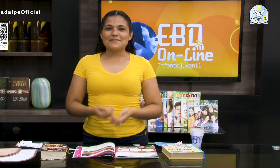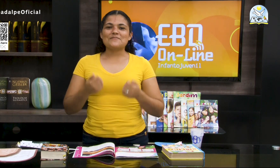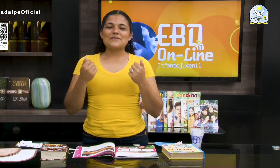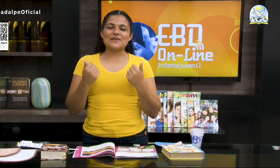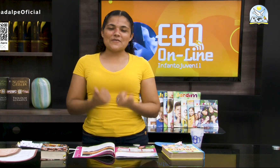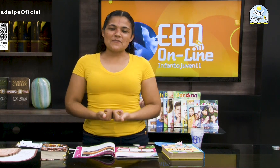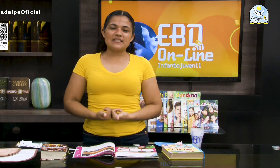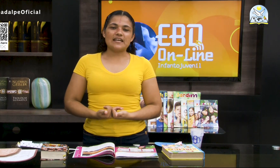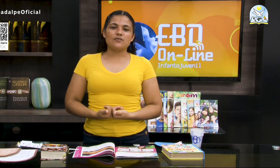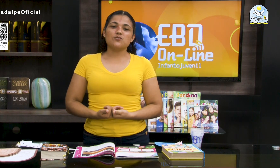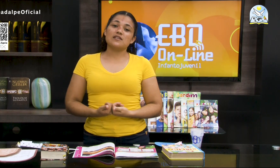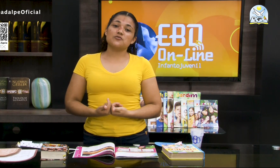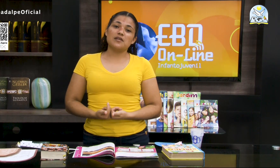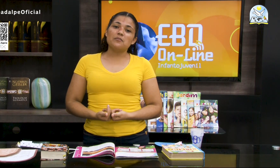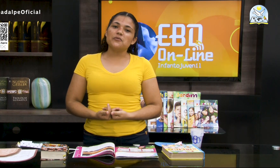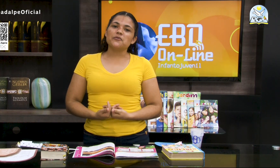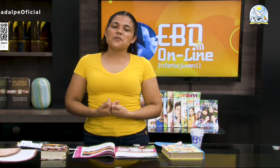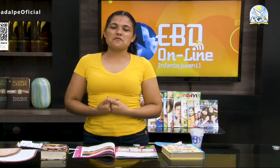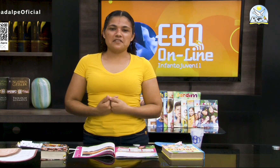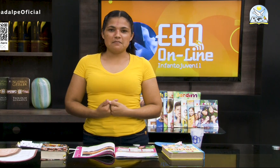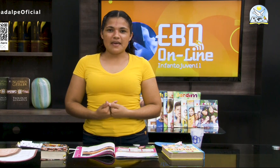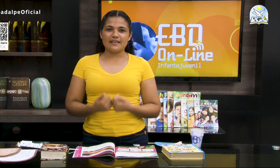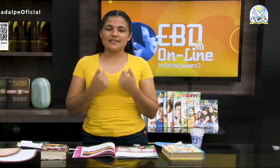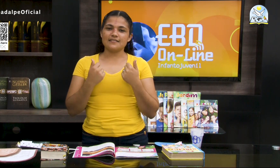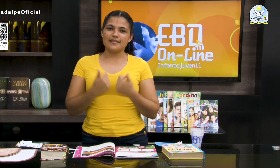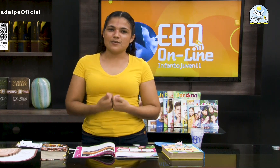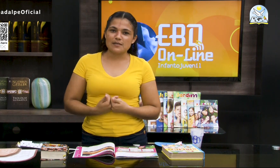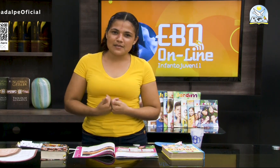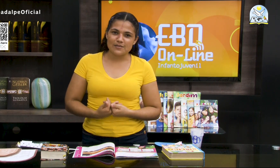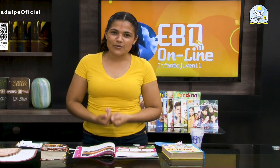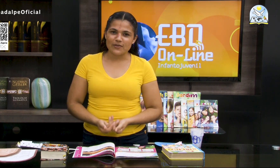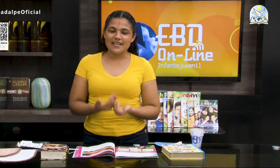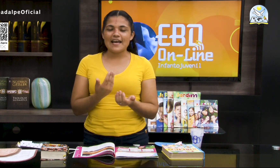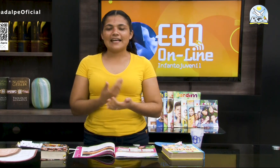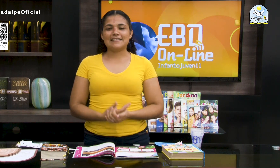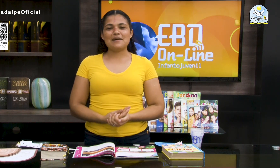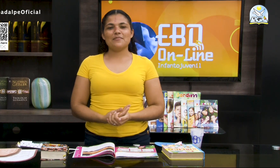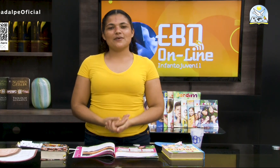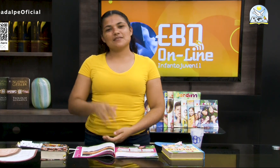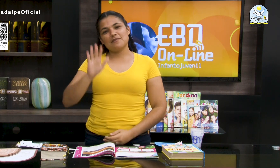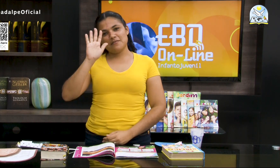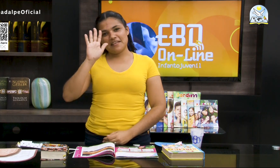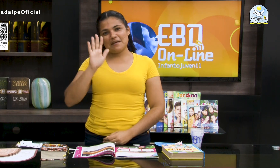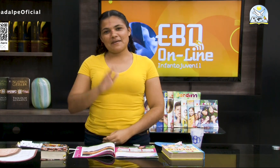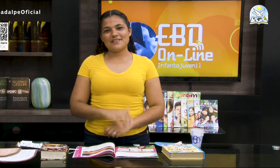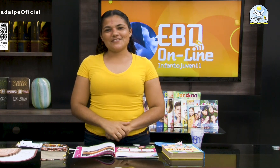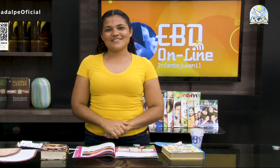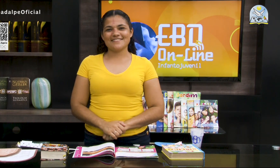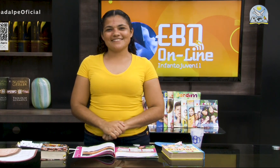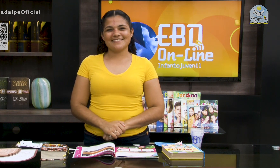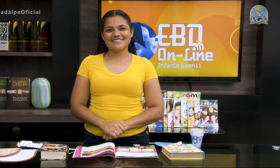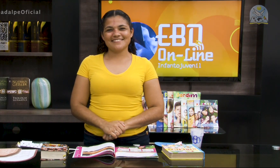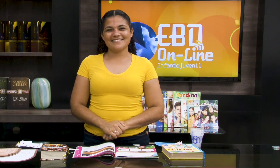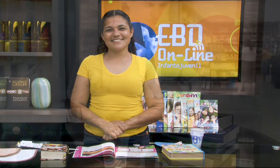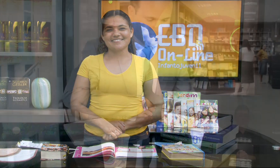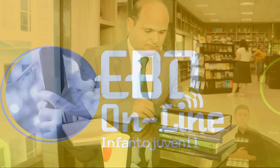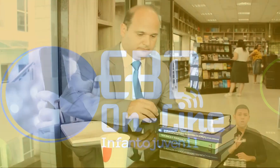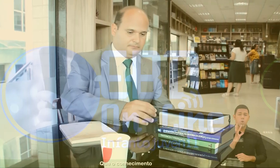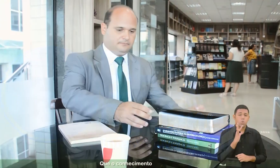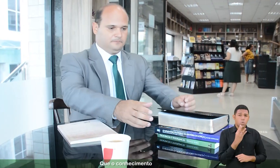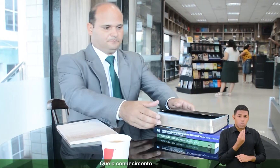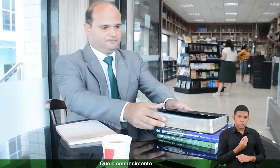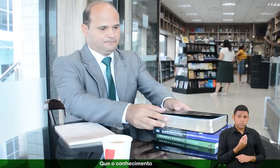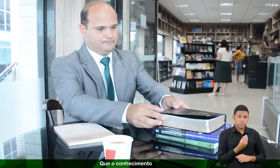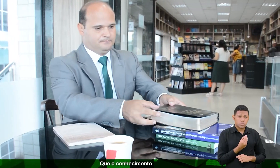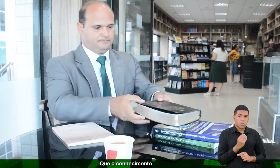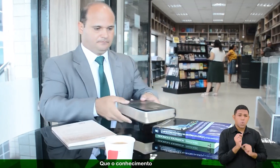comentem, porque o comentário nos ajuda muito como feedback. Deus abençoe. Até a próxima. Fiquem na paz.